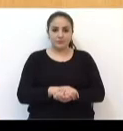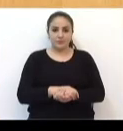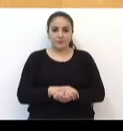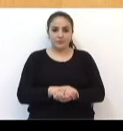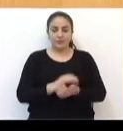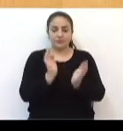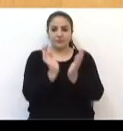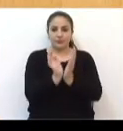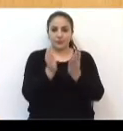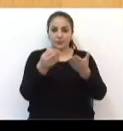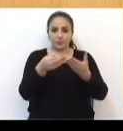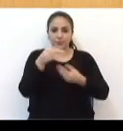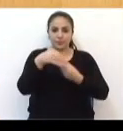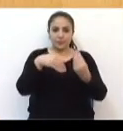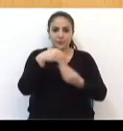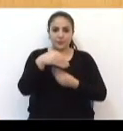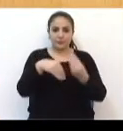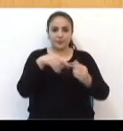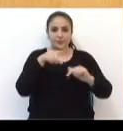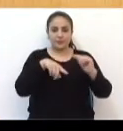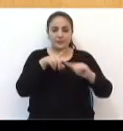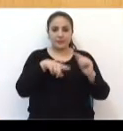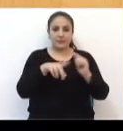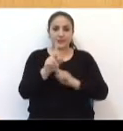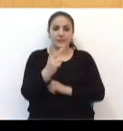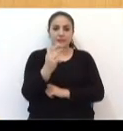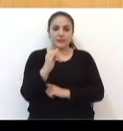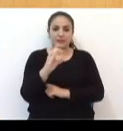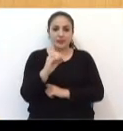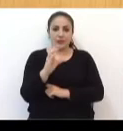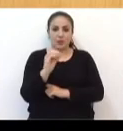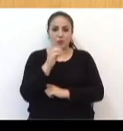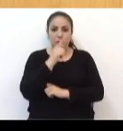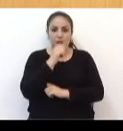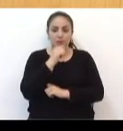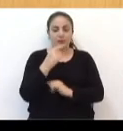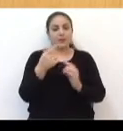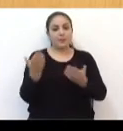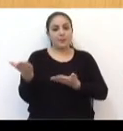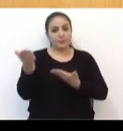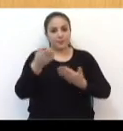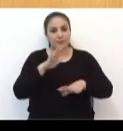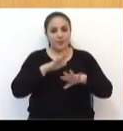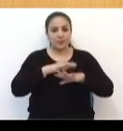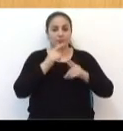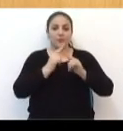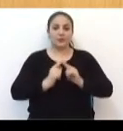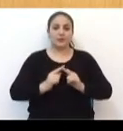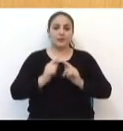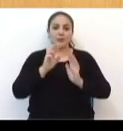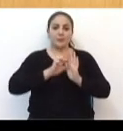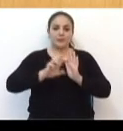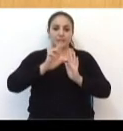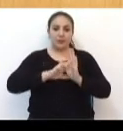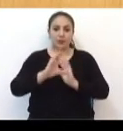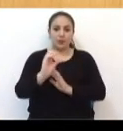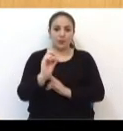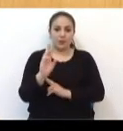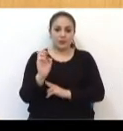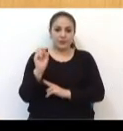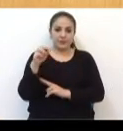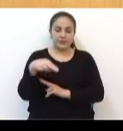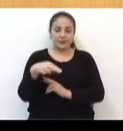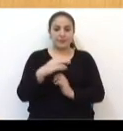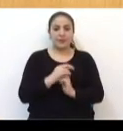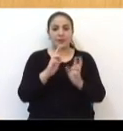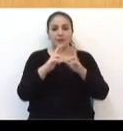A Frente Parlamentar Mista de Recursos Hídricos recebeu mais uma vez representantes da Corsan. Durante a reunião